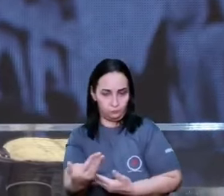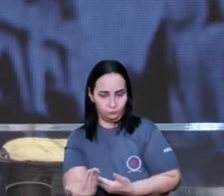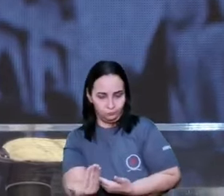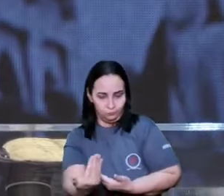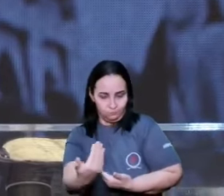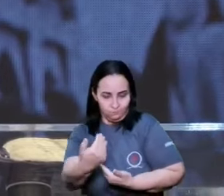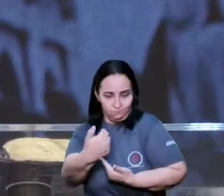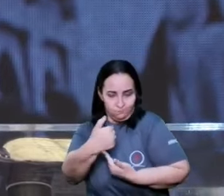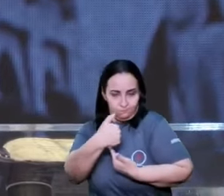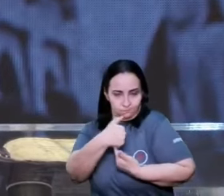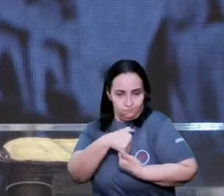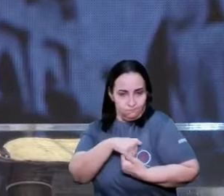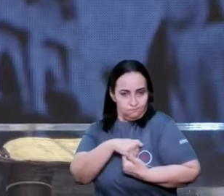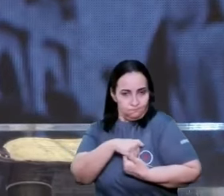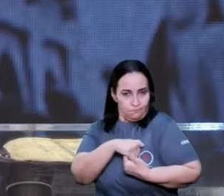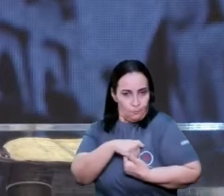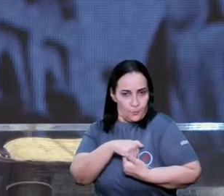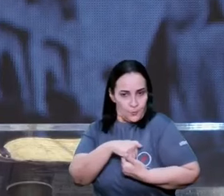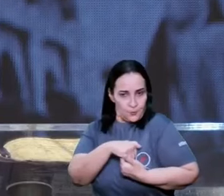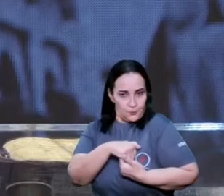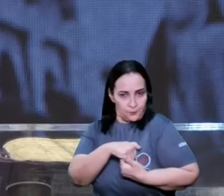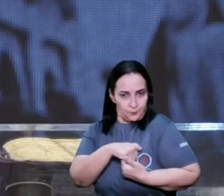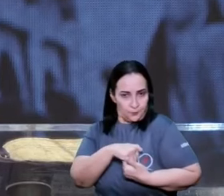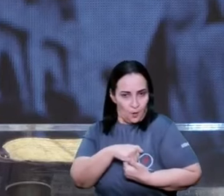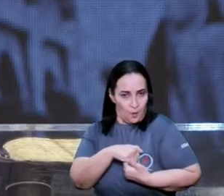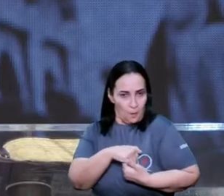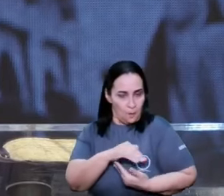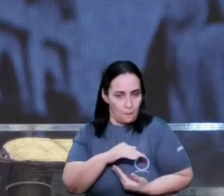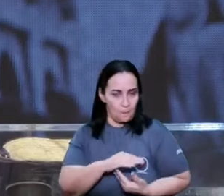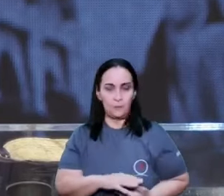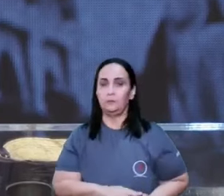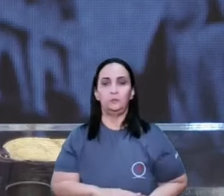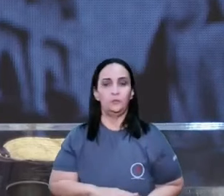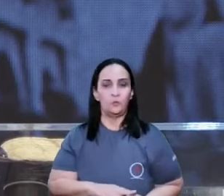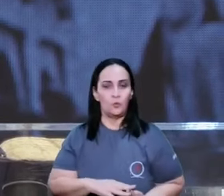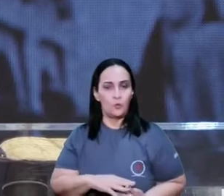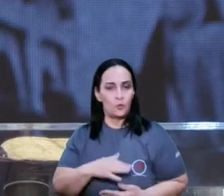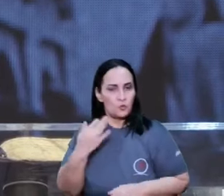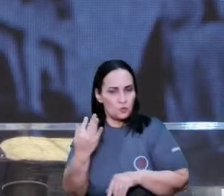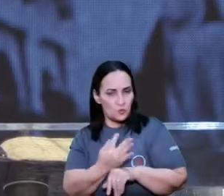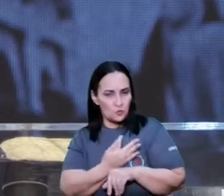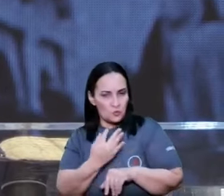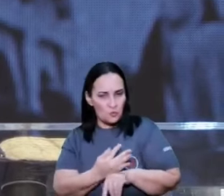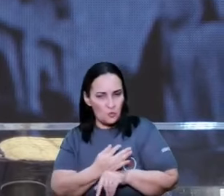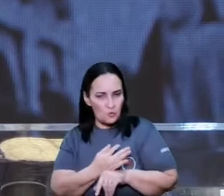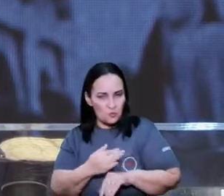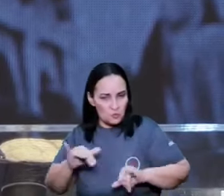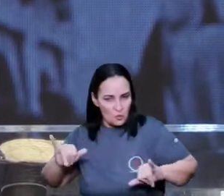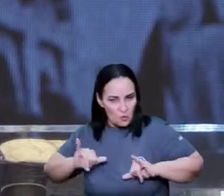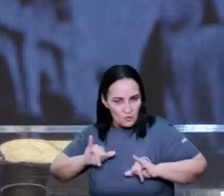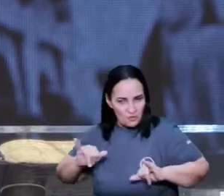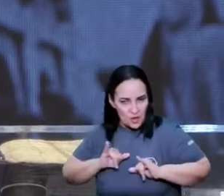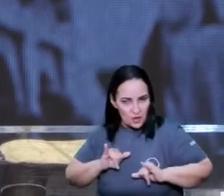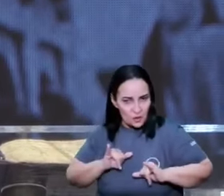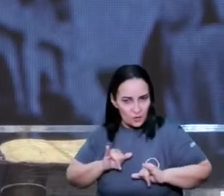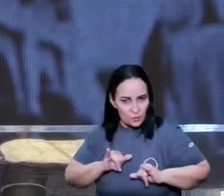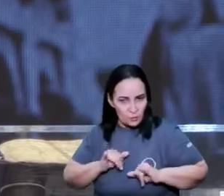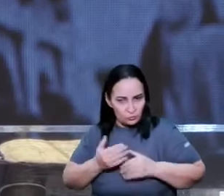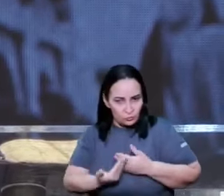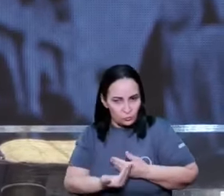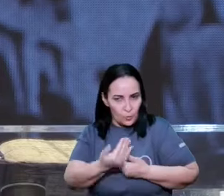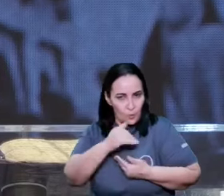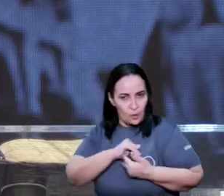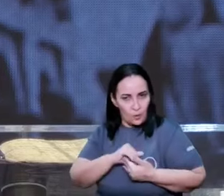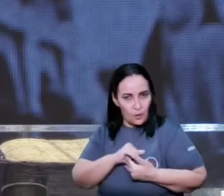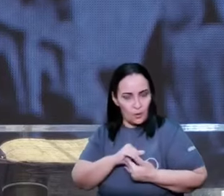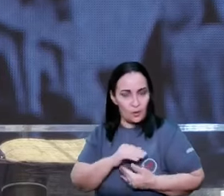interior dela ela não está morrendo em si mesma ela não está tóxica Então qual é a primeira